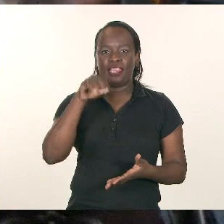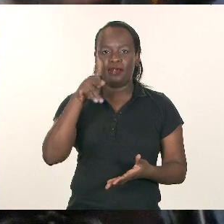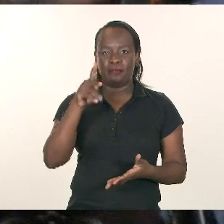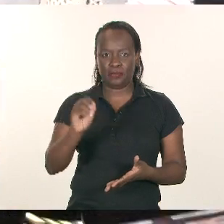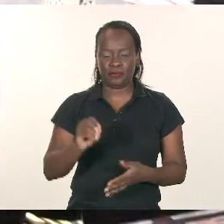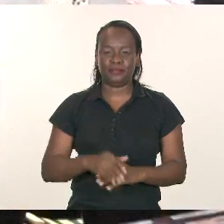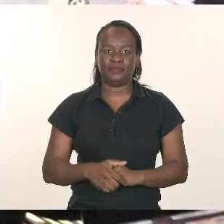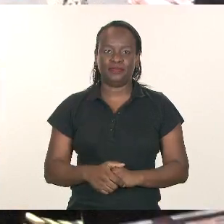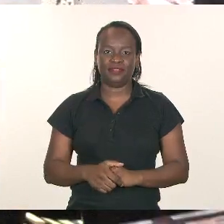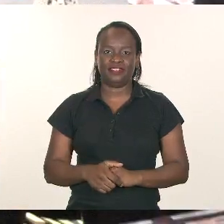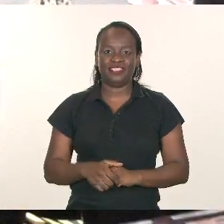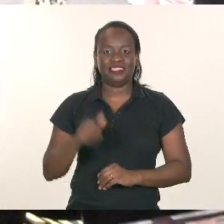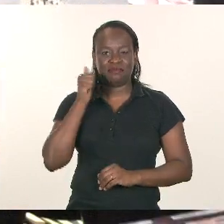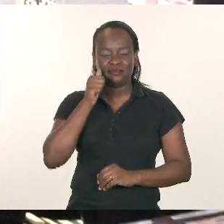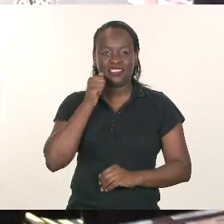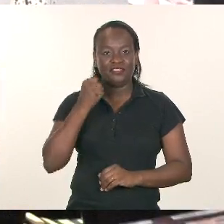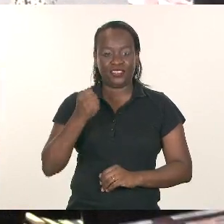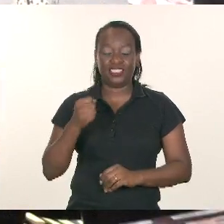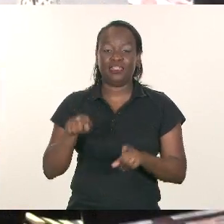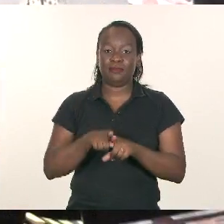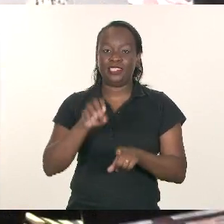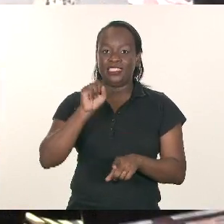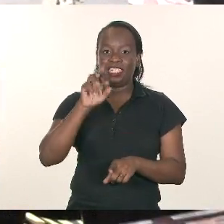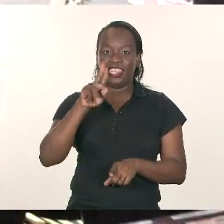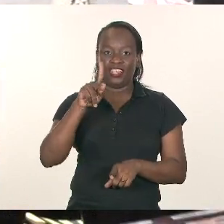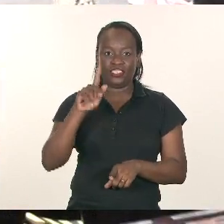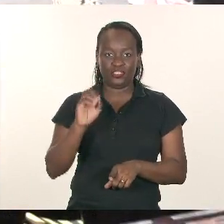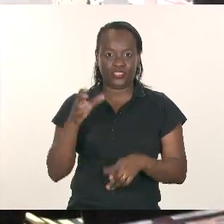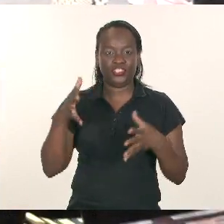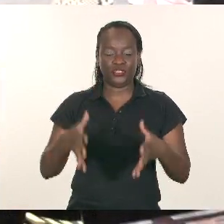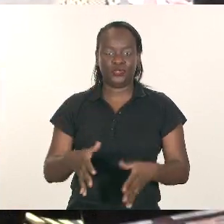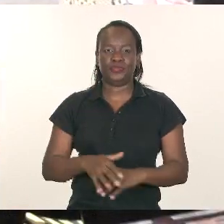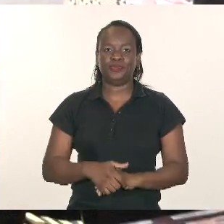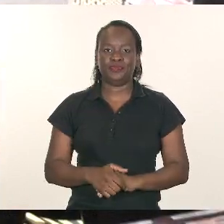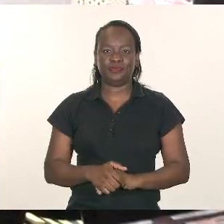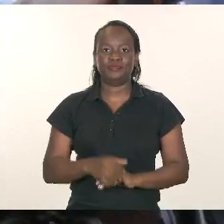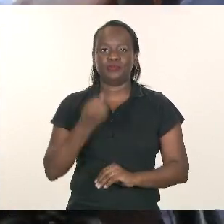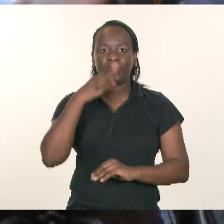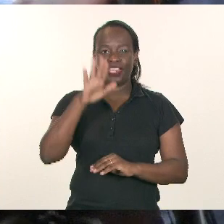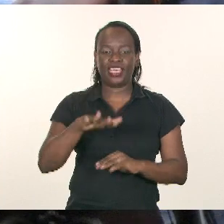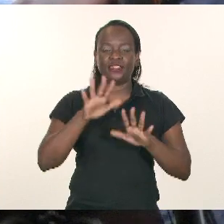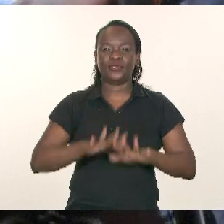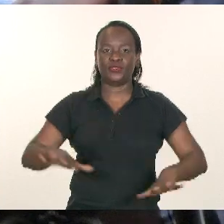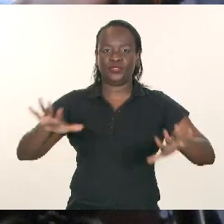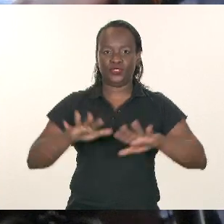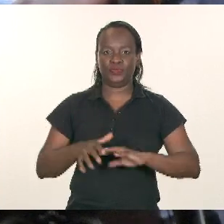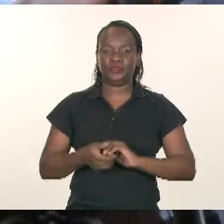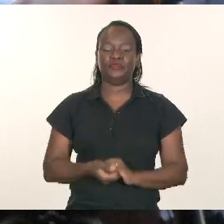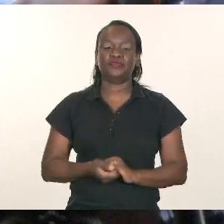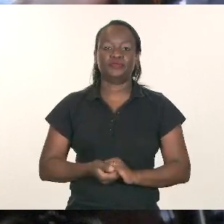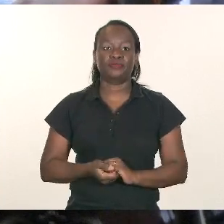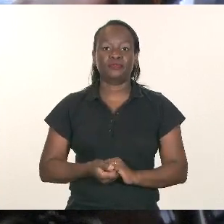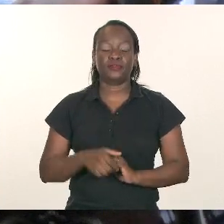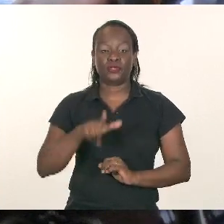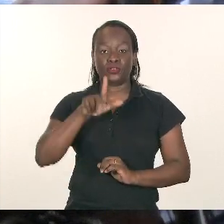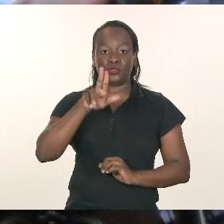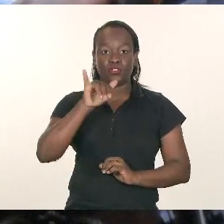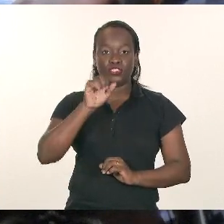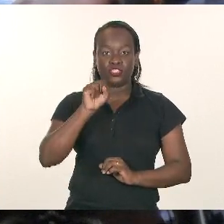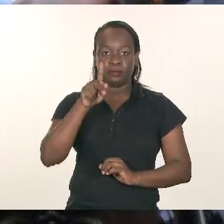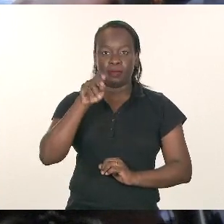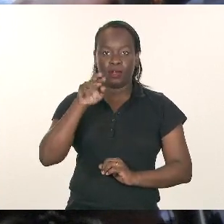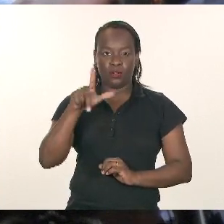As garotas estão fortes. Serginho também chegou. Boa tarde a todos. Luiz